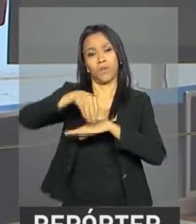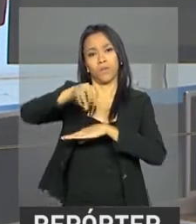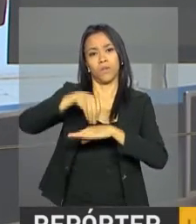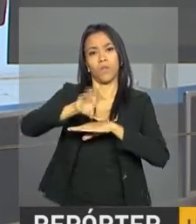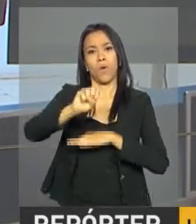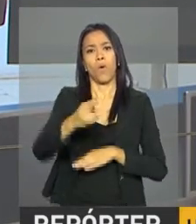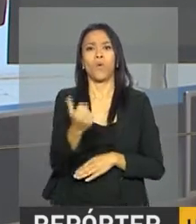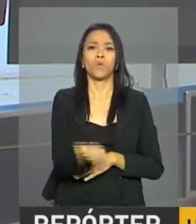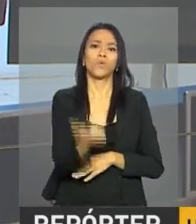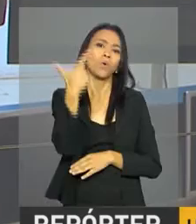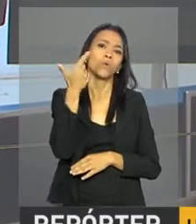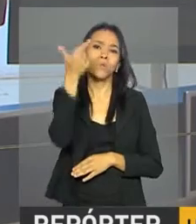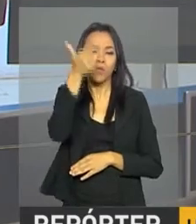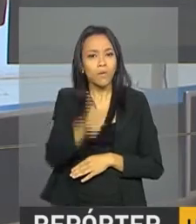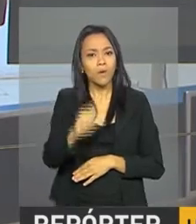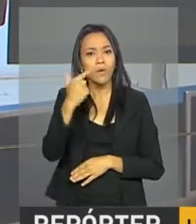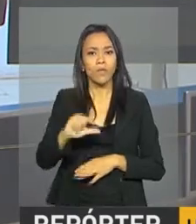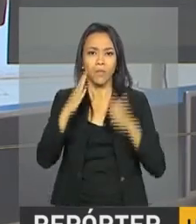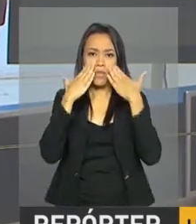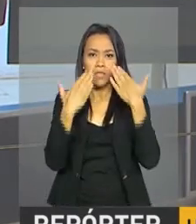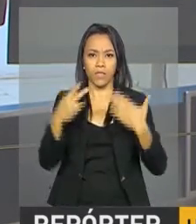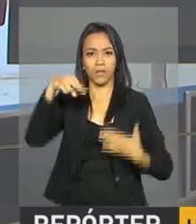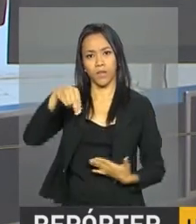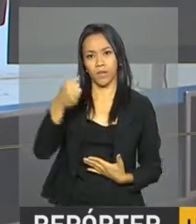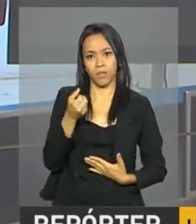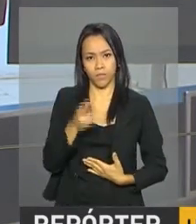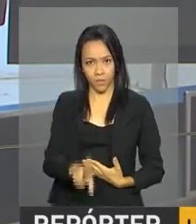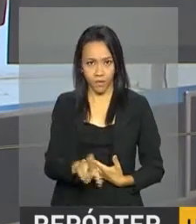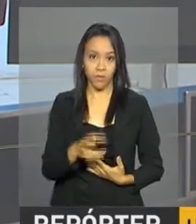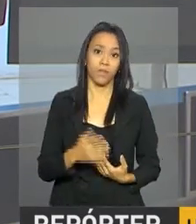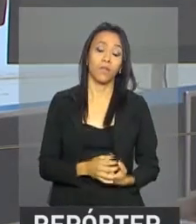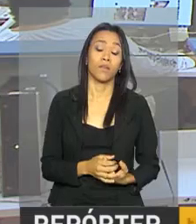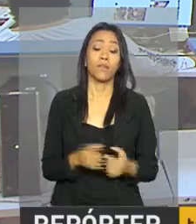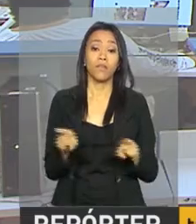ou ao meio-dia na próxima edição do Repórter